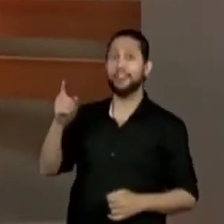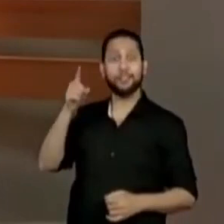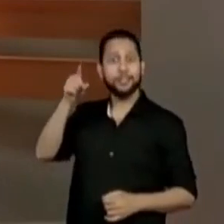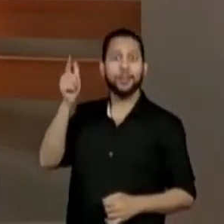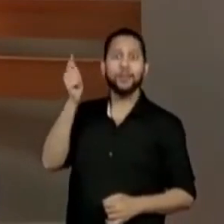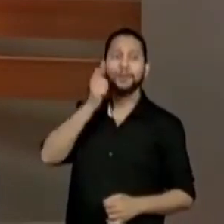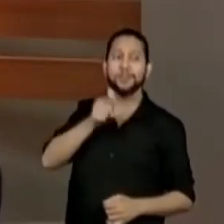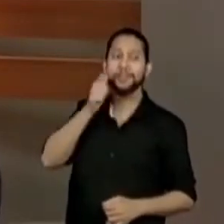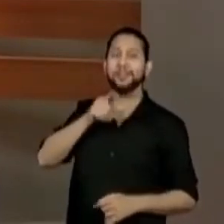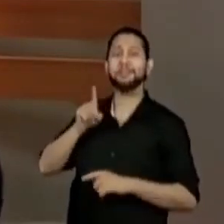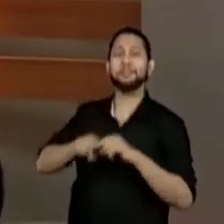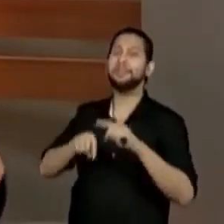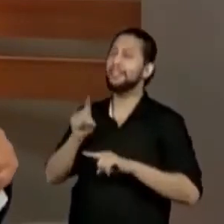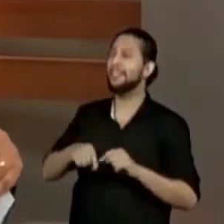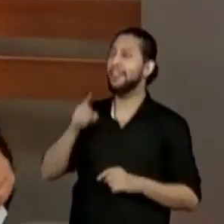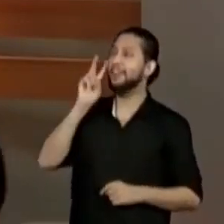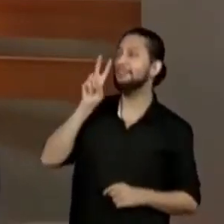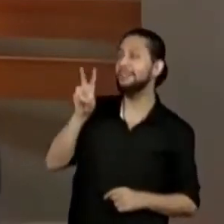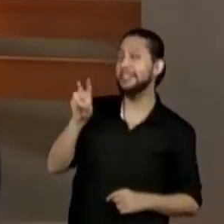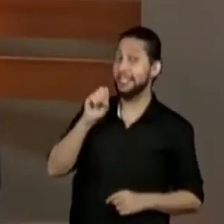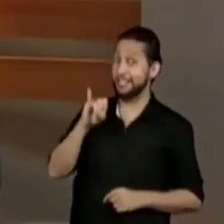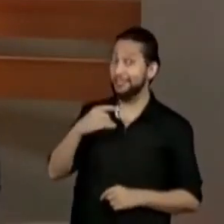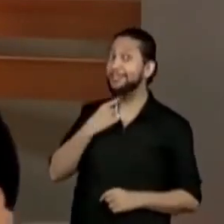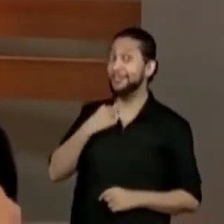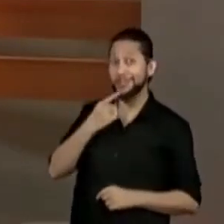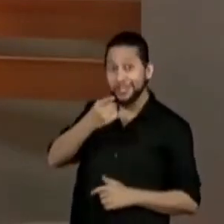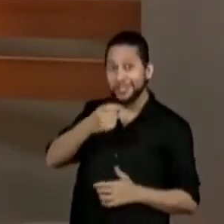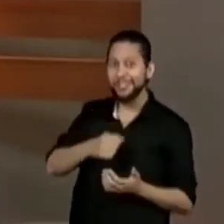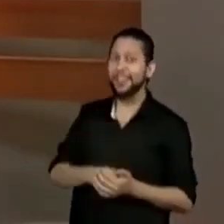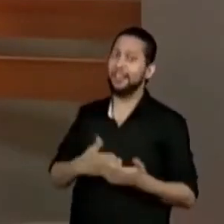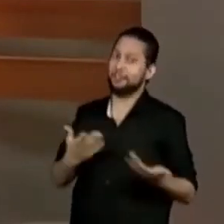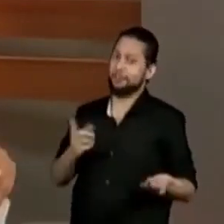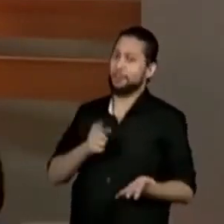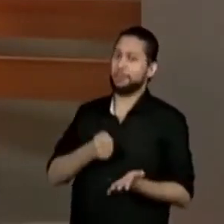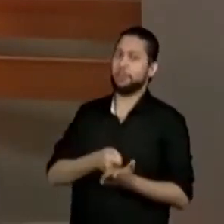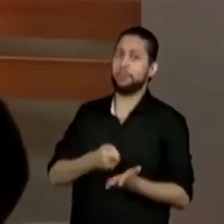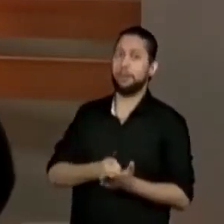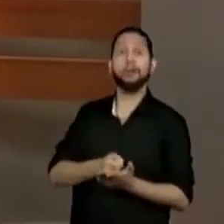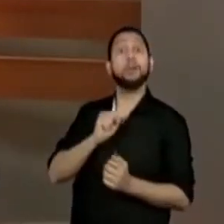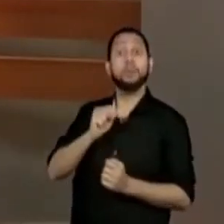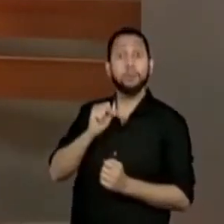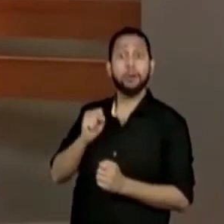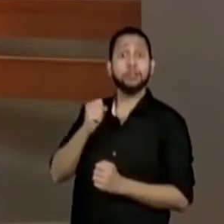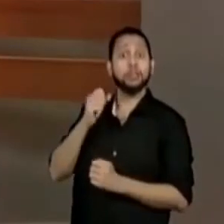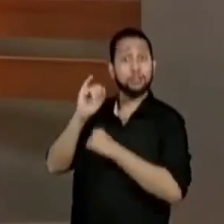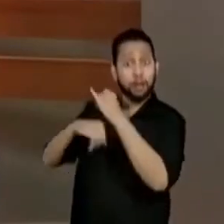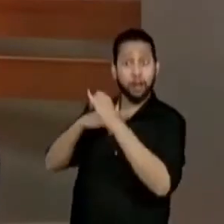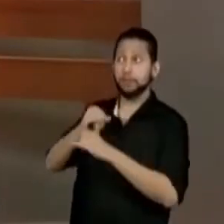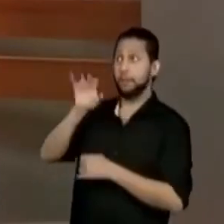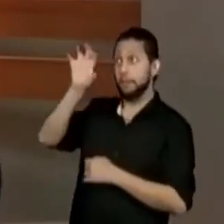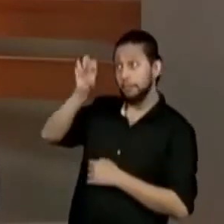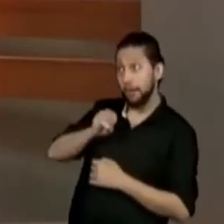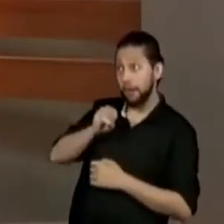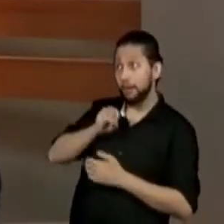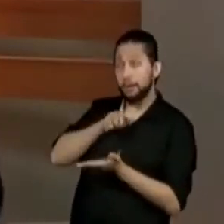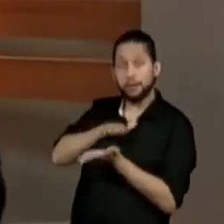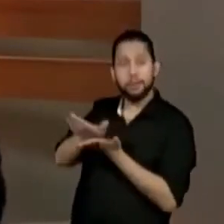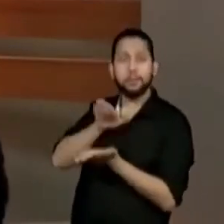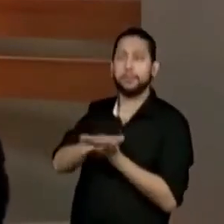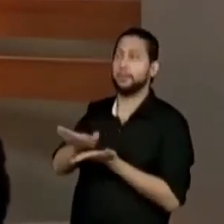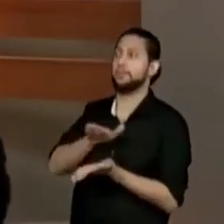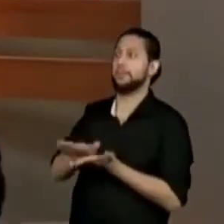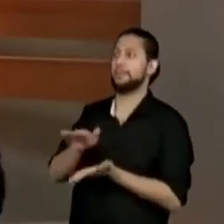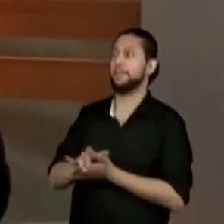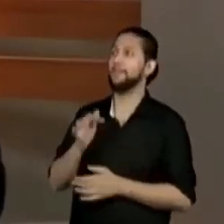consegue encontrar o material e se você desejar Claro que não é obrigatório Você pode imprimir o material o material vai